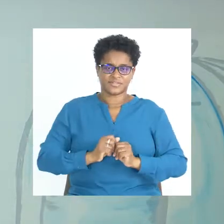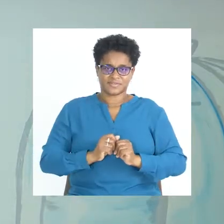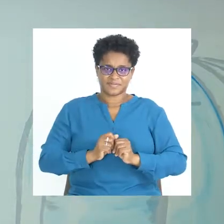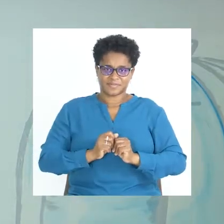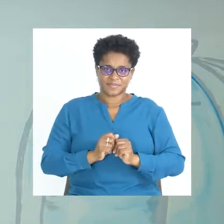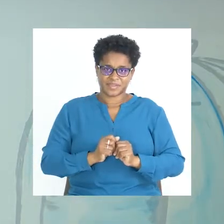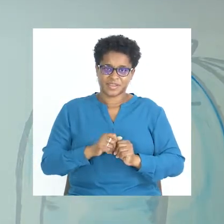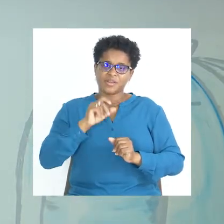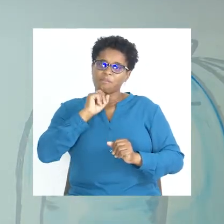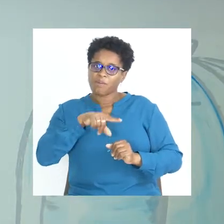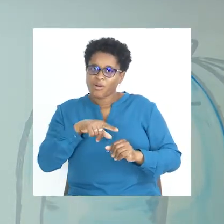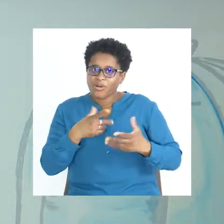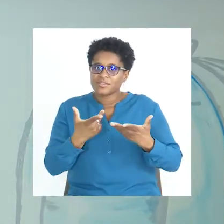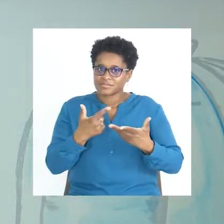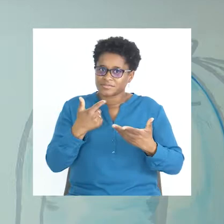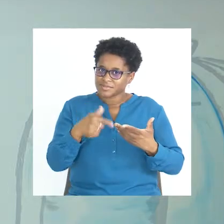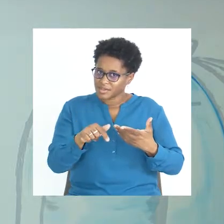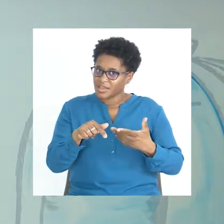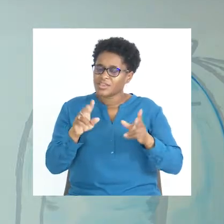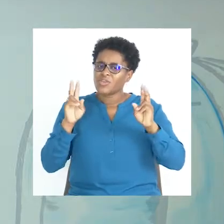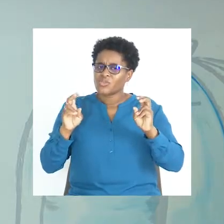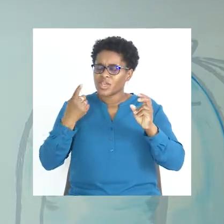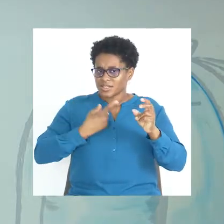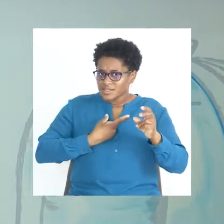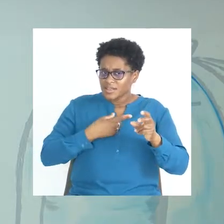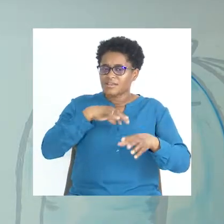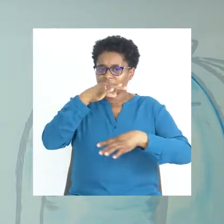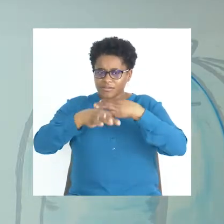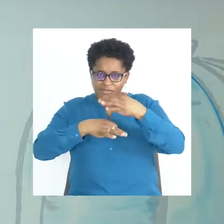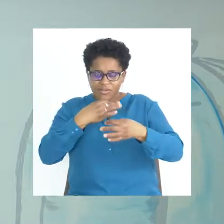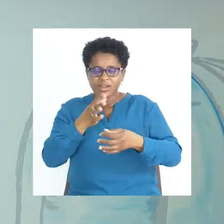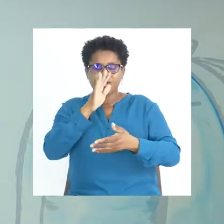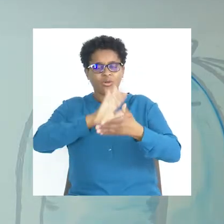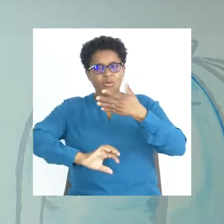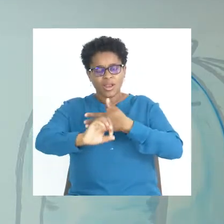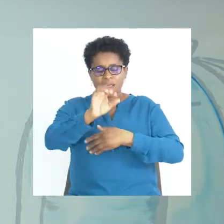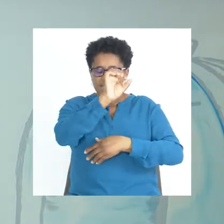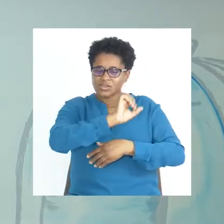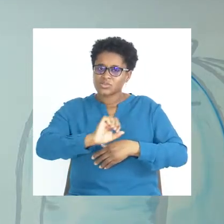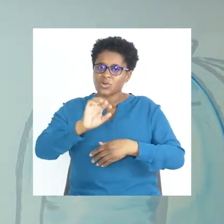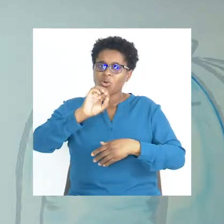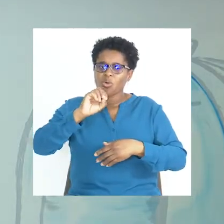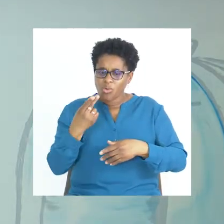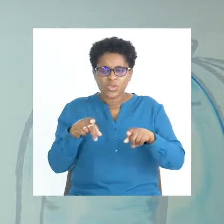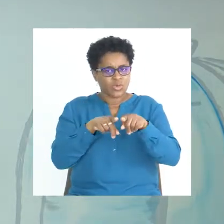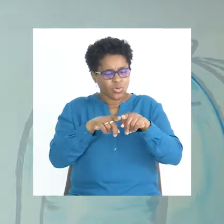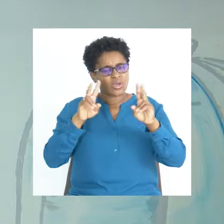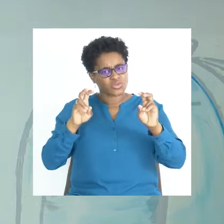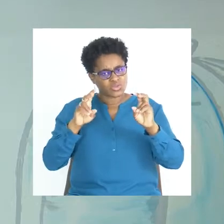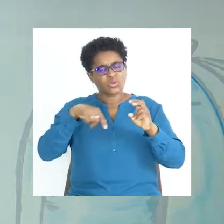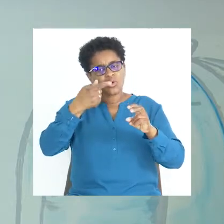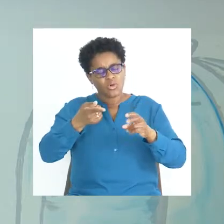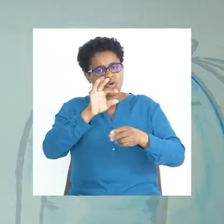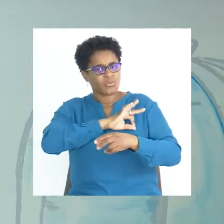diferente. Podes ter esse assunto a ser tratado com o teu colega e o mesmo assunto ou um outro assunto com o